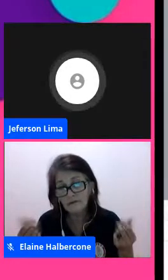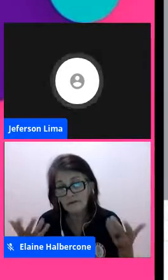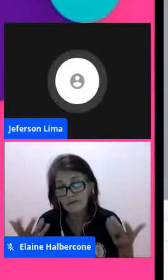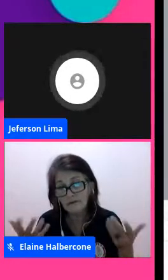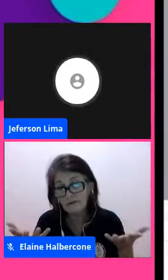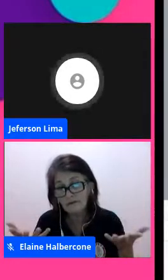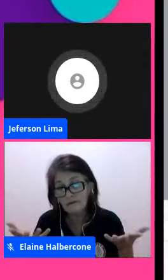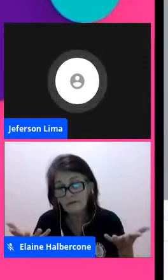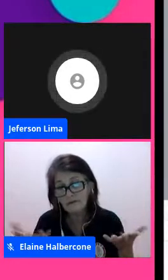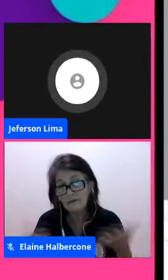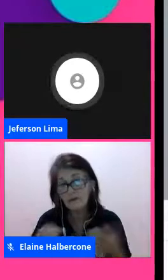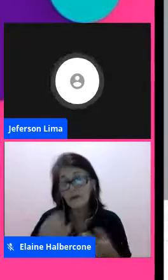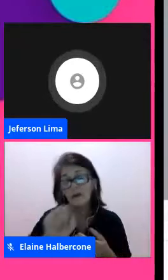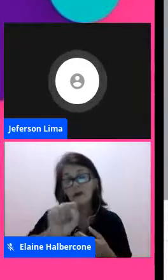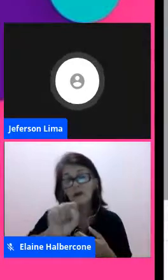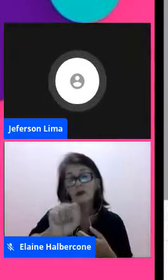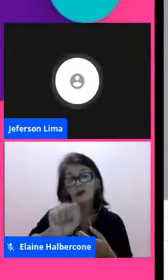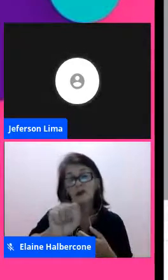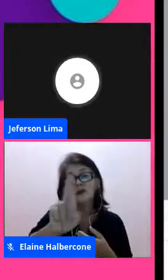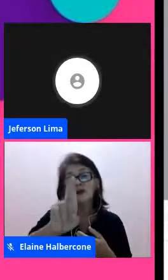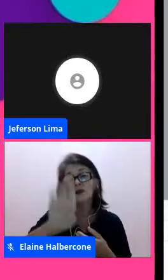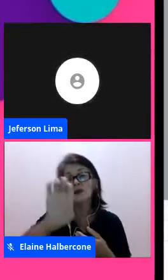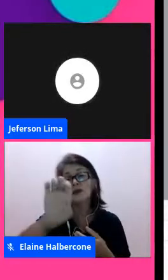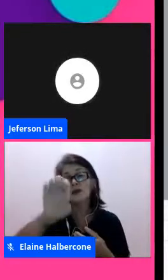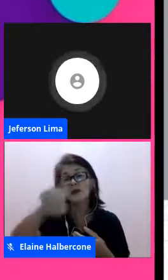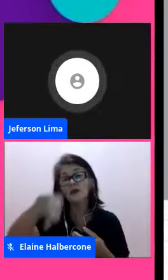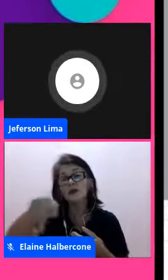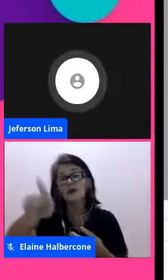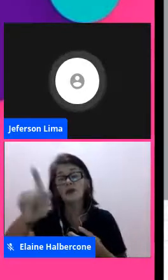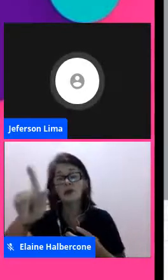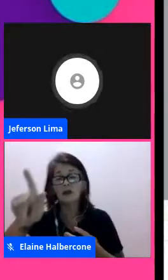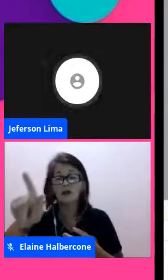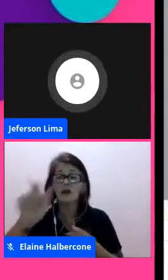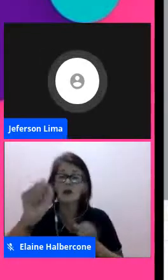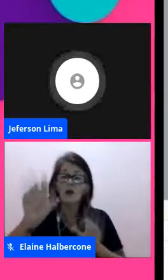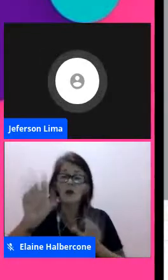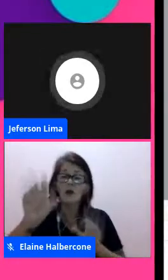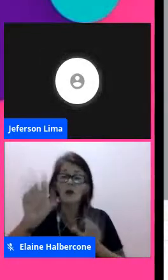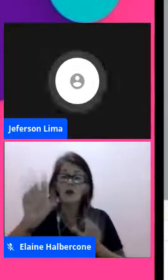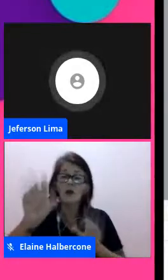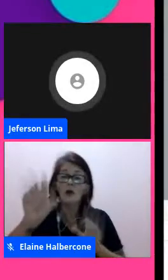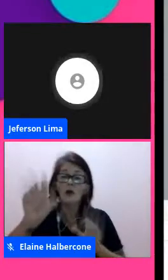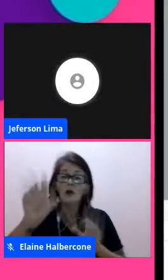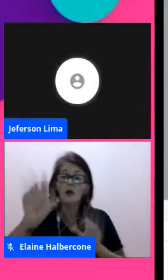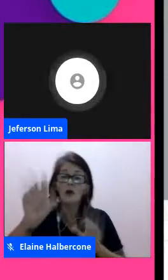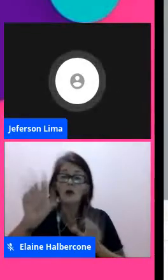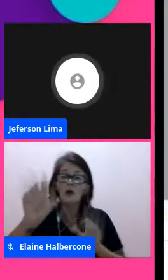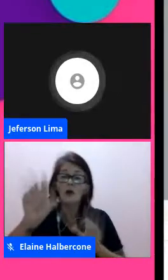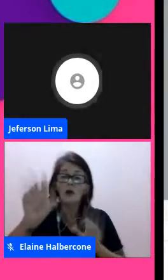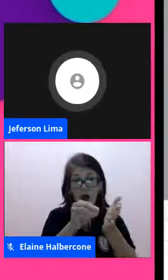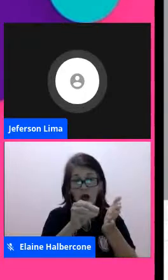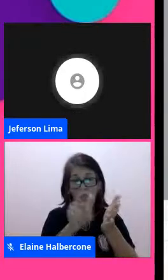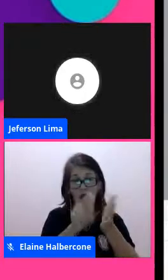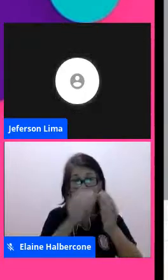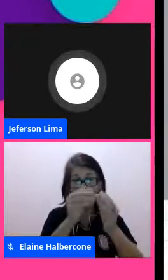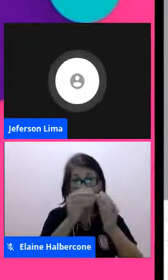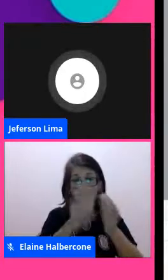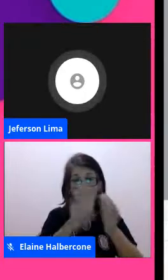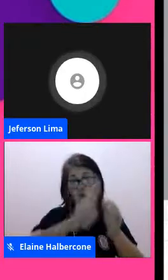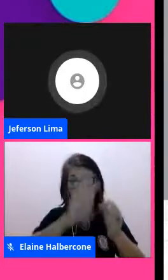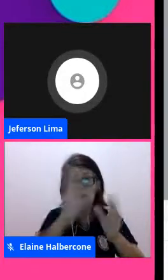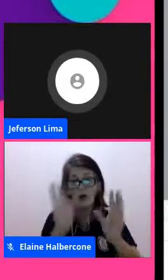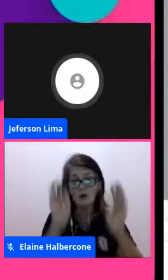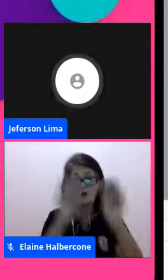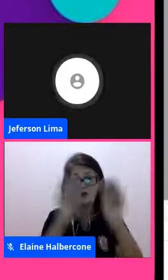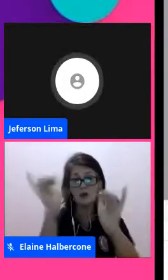Num string serializada e já escapada aqui, bonitinha. Então eu posso pegar isso aqui, anotar num papel e eu posso reutilizar ele. A mesma coisa eu